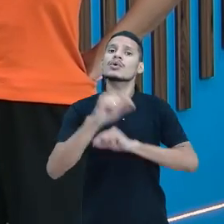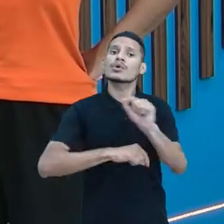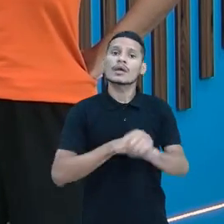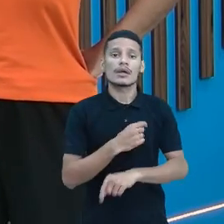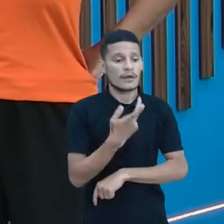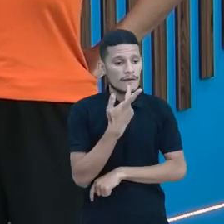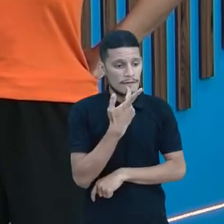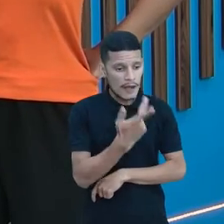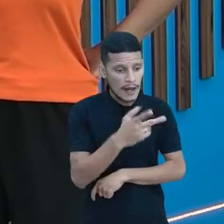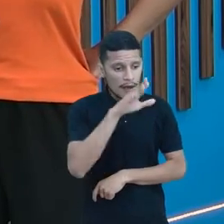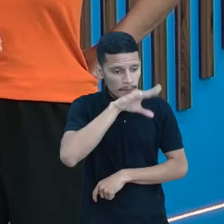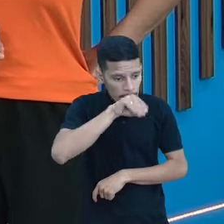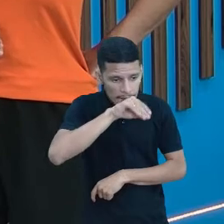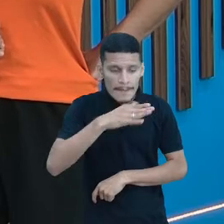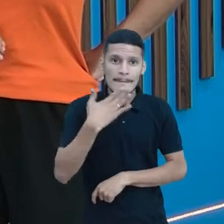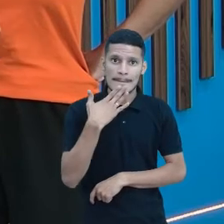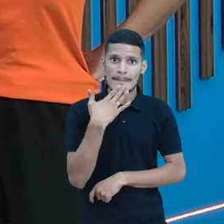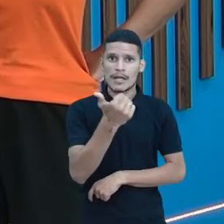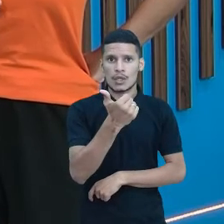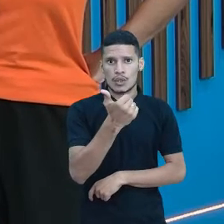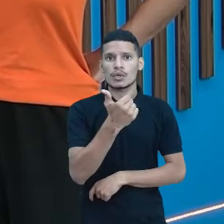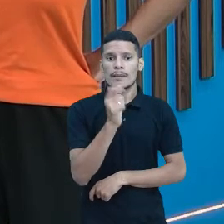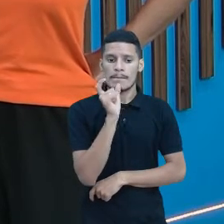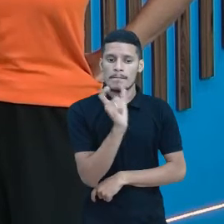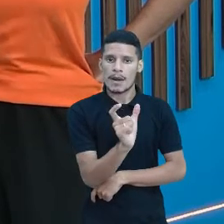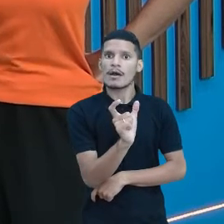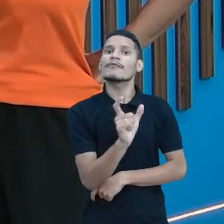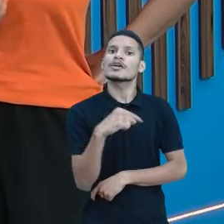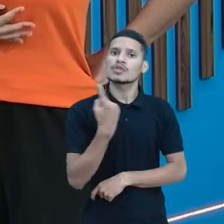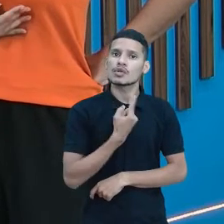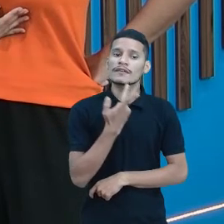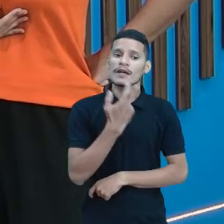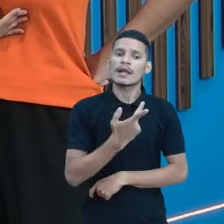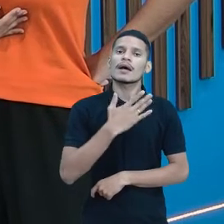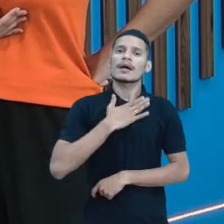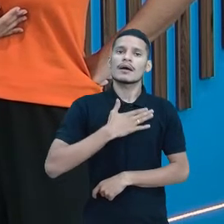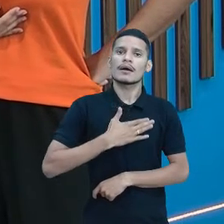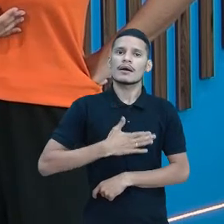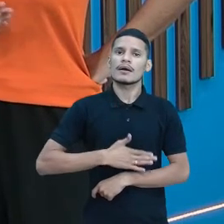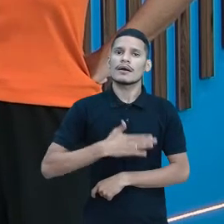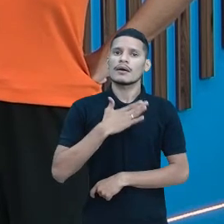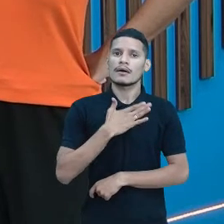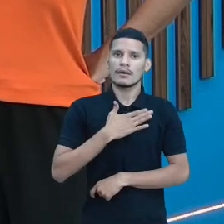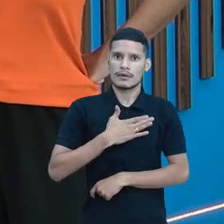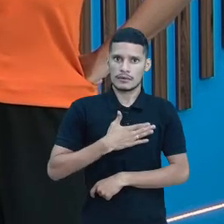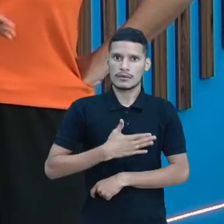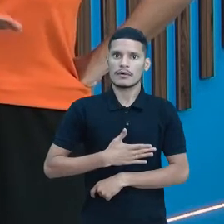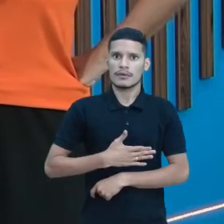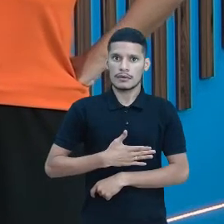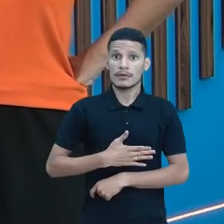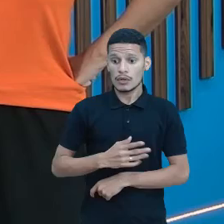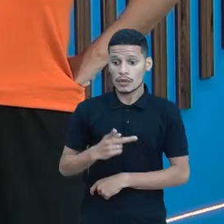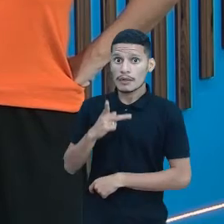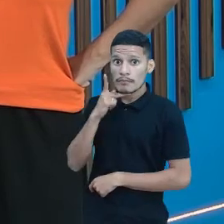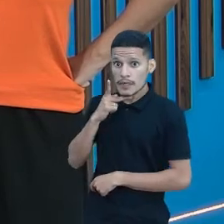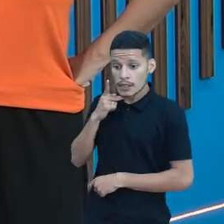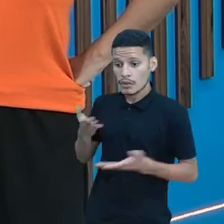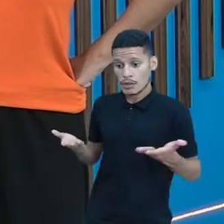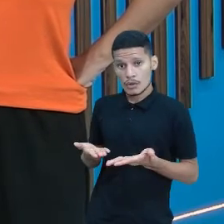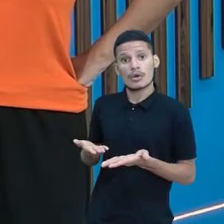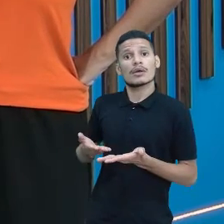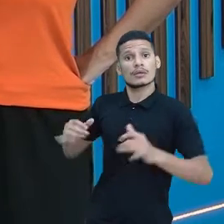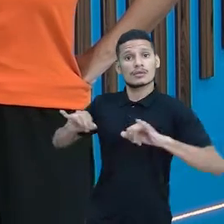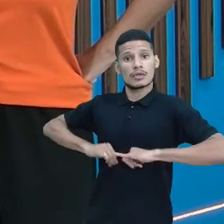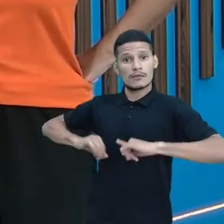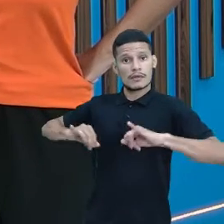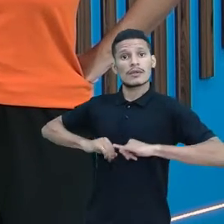pronunciemos melhor as palavras e que nós falemos mais devagar. O pobre do Plínio está sofrendo, porque eu